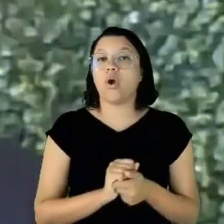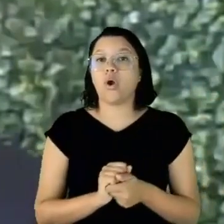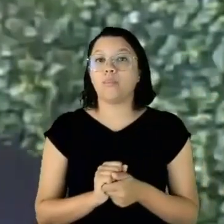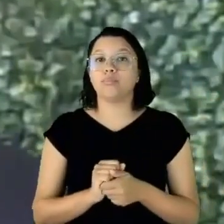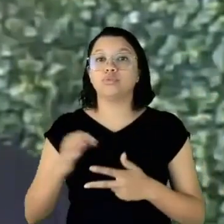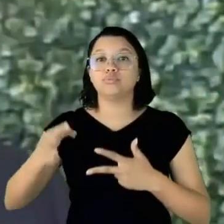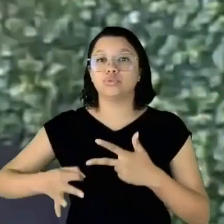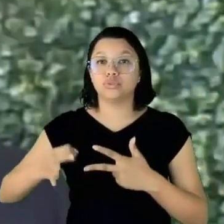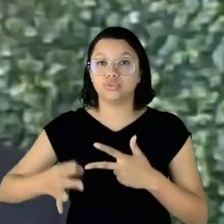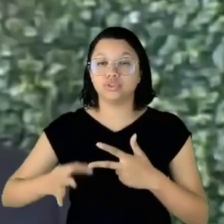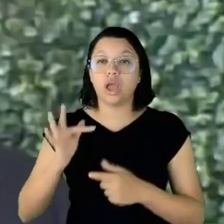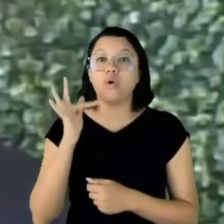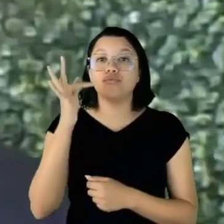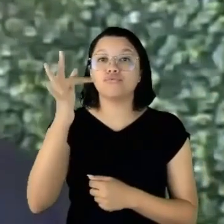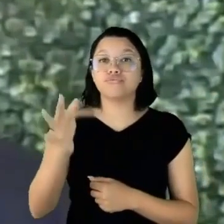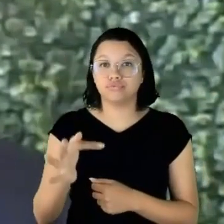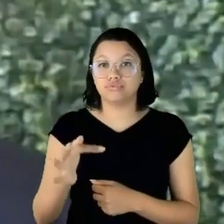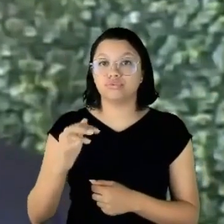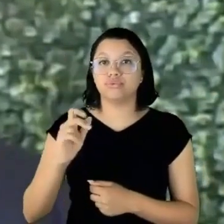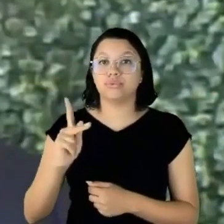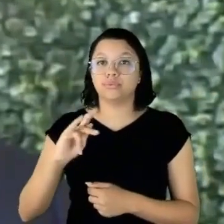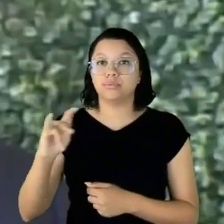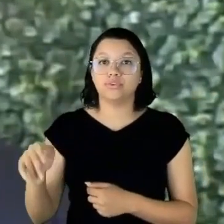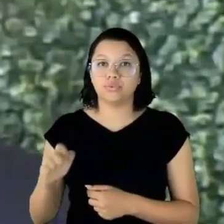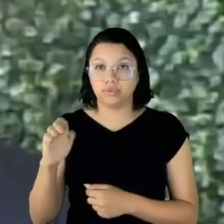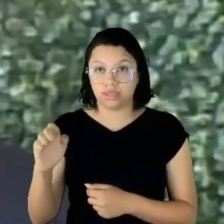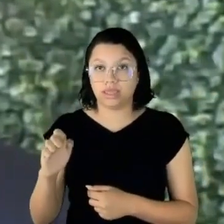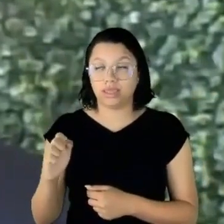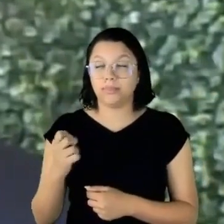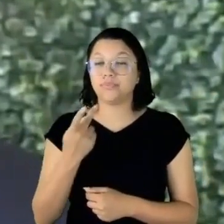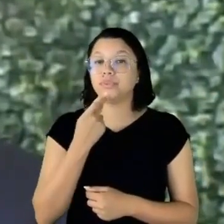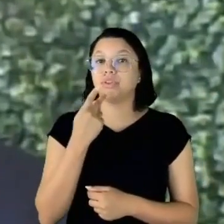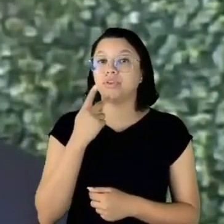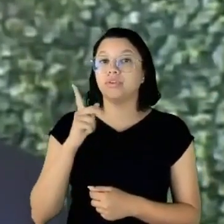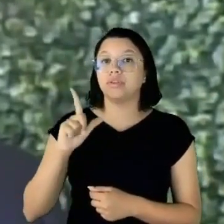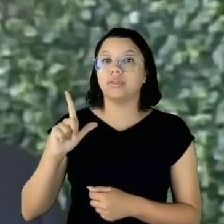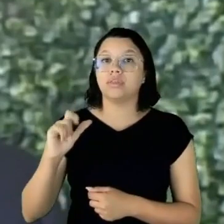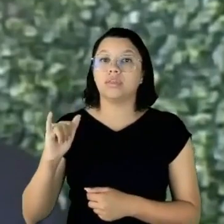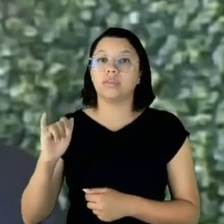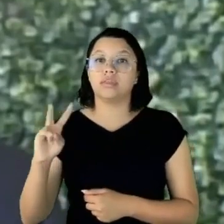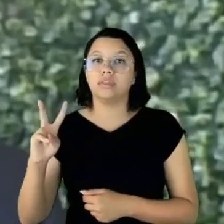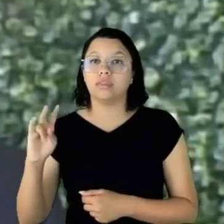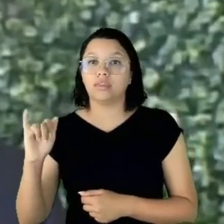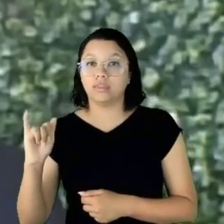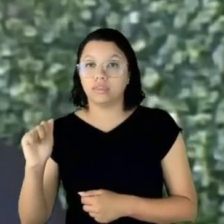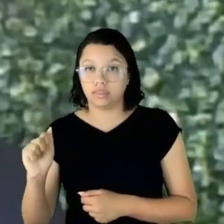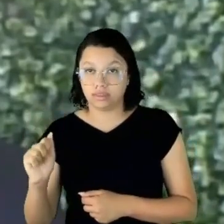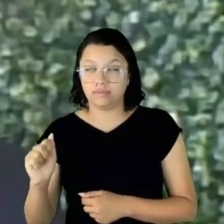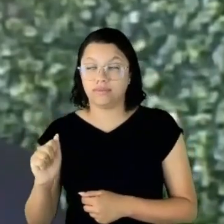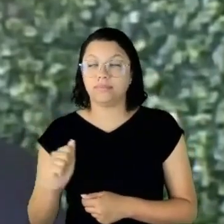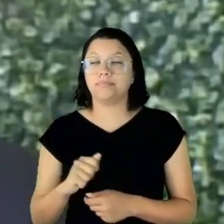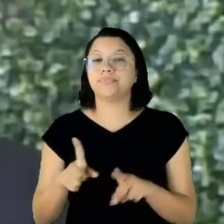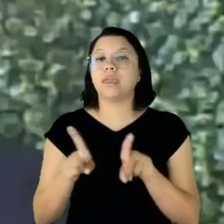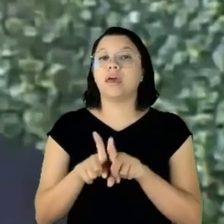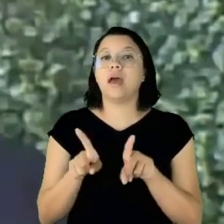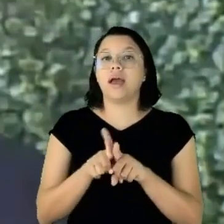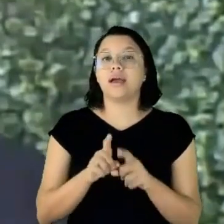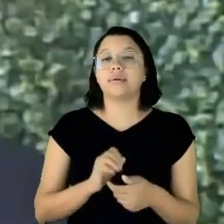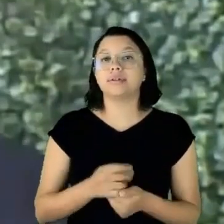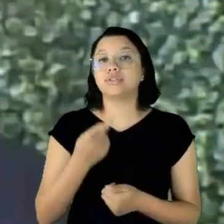e o futuro do PJE será a fala doutora Lívia Cristina Marques Pérez e também